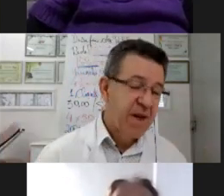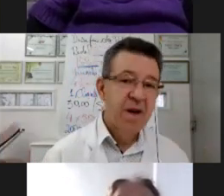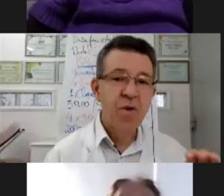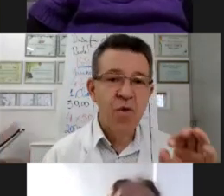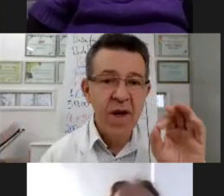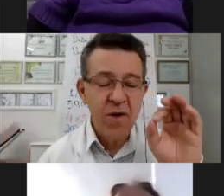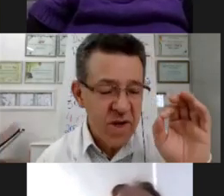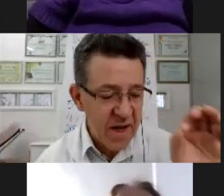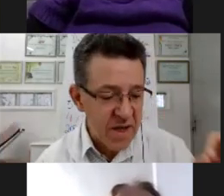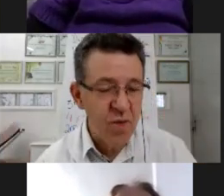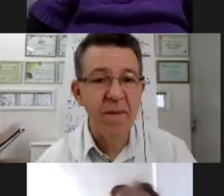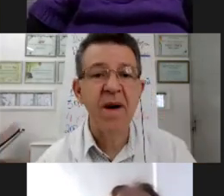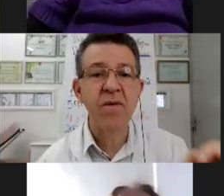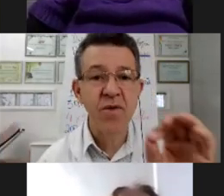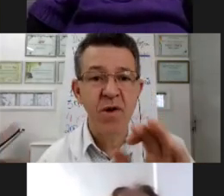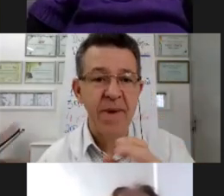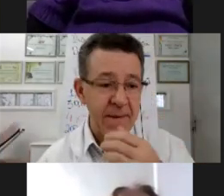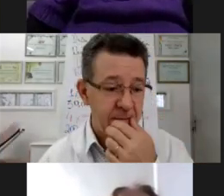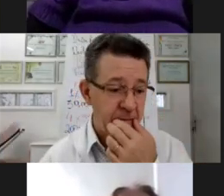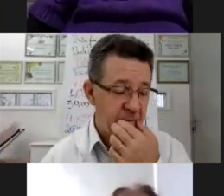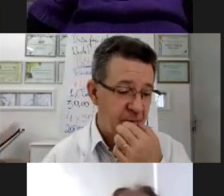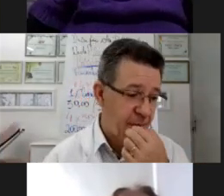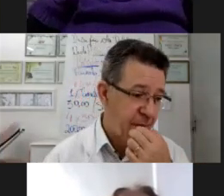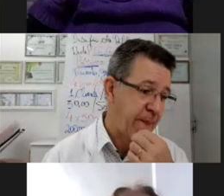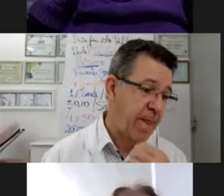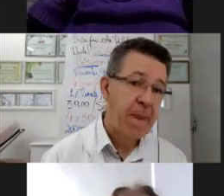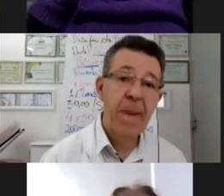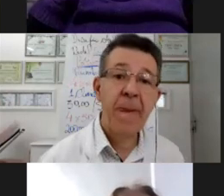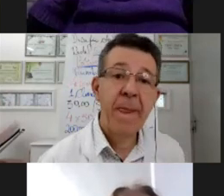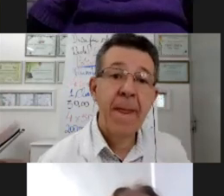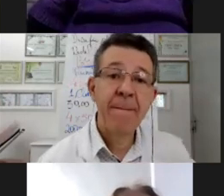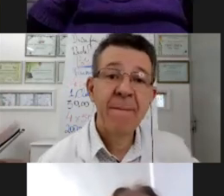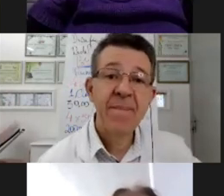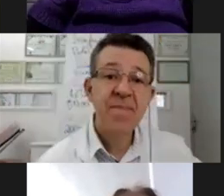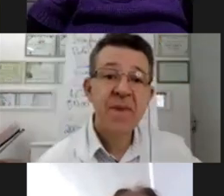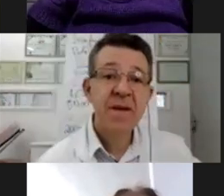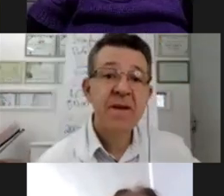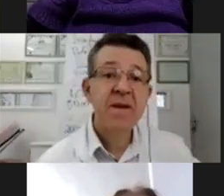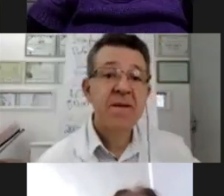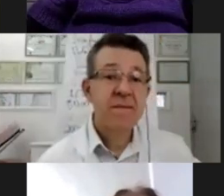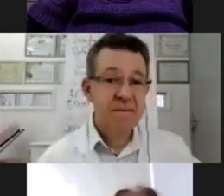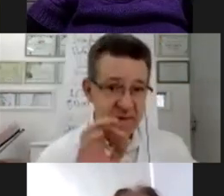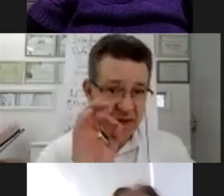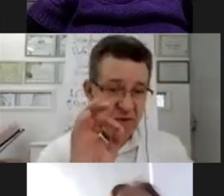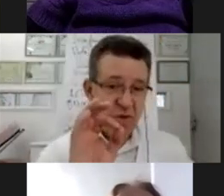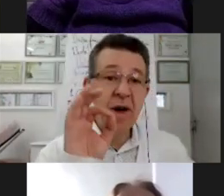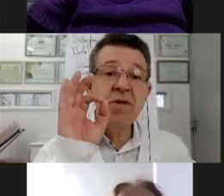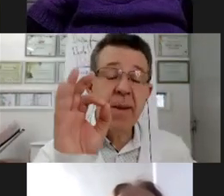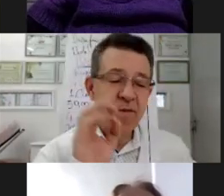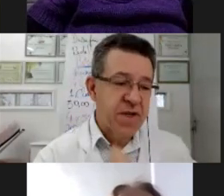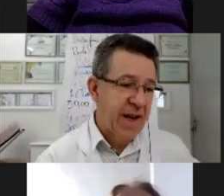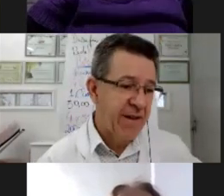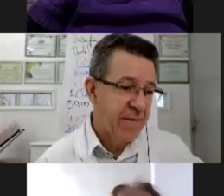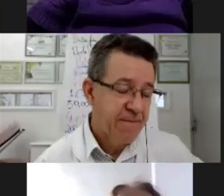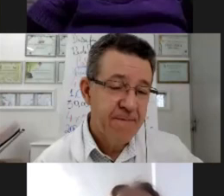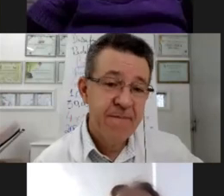Financeira, quanto que é a sua mão e o seu pé? Eu cobro R$35, pé e mão. Isso. Quanto